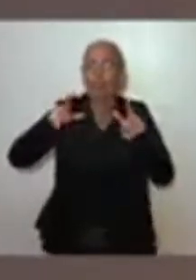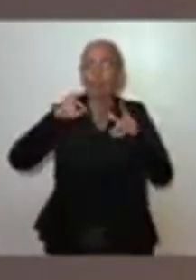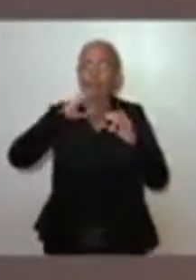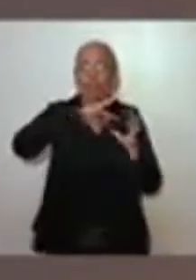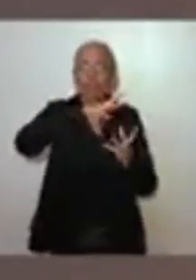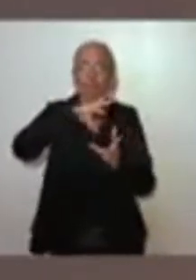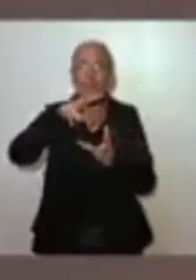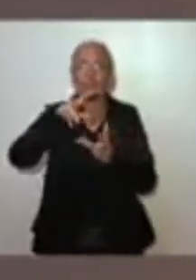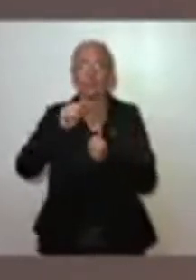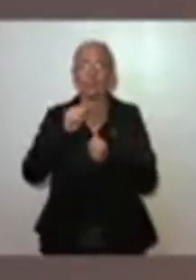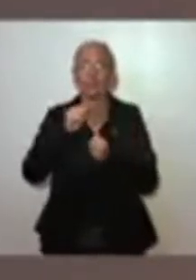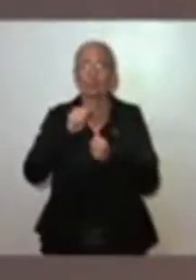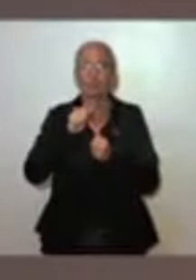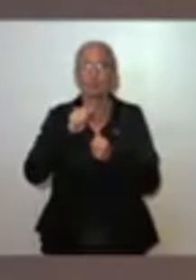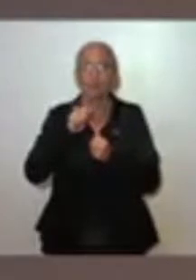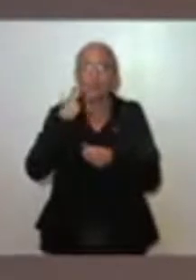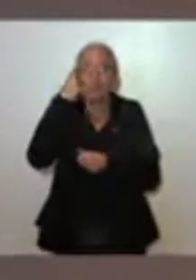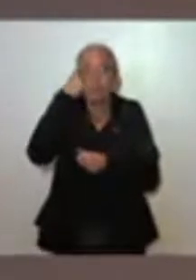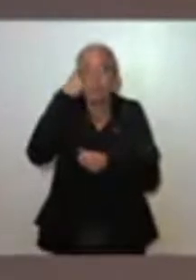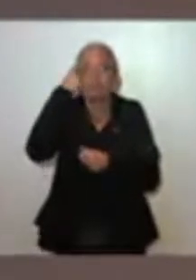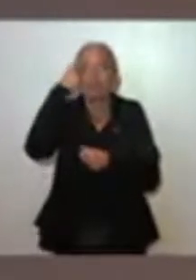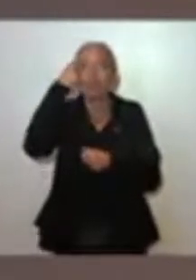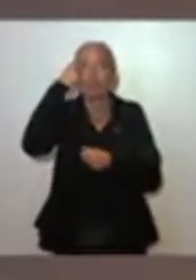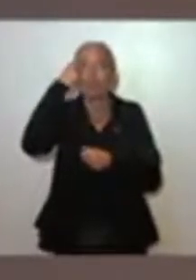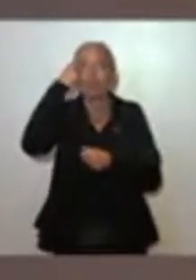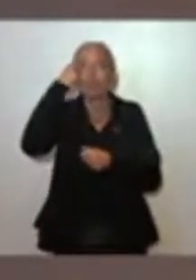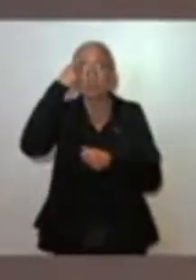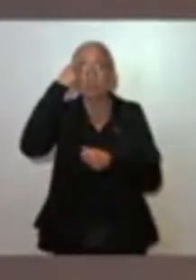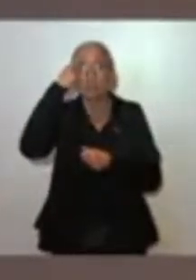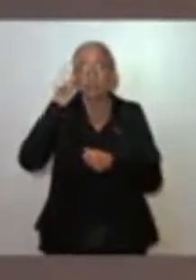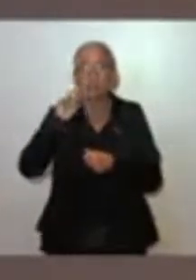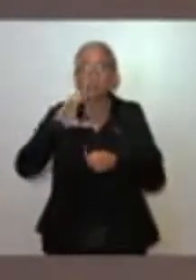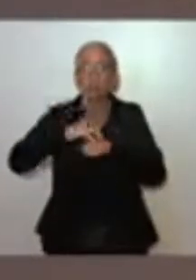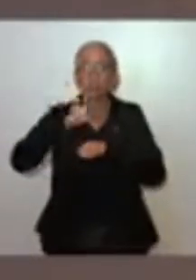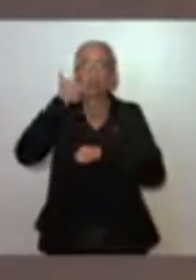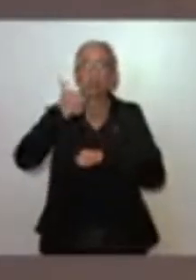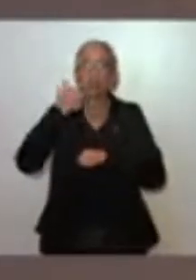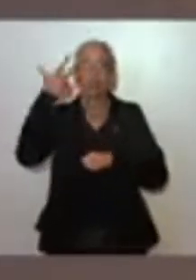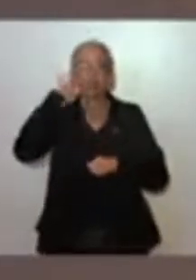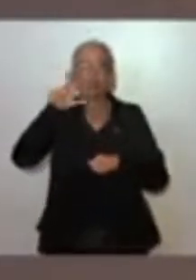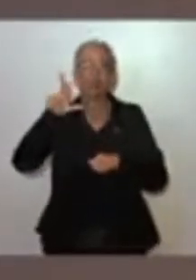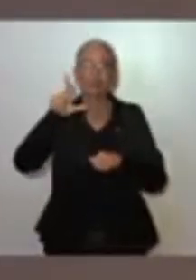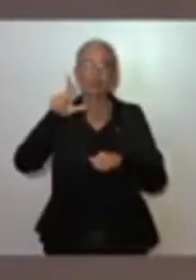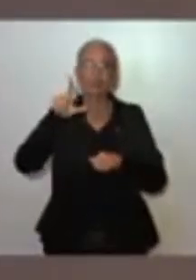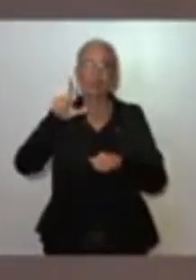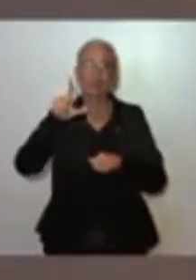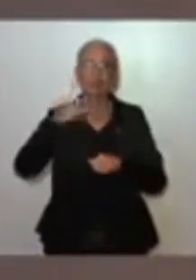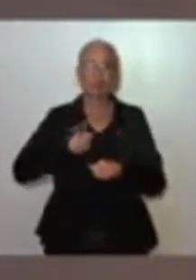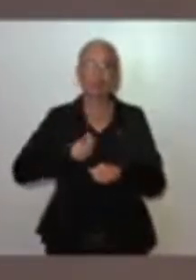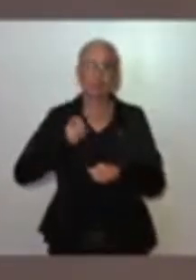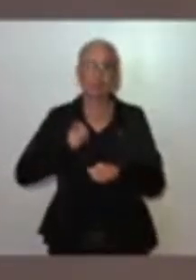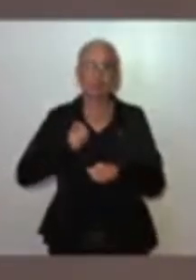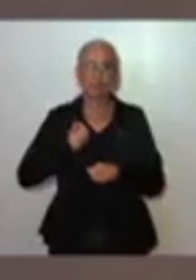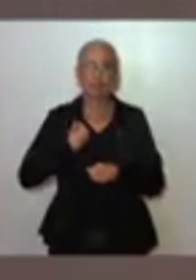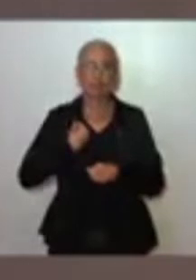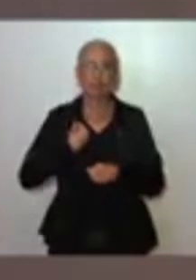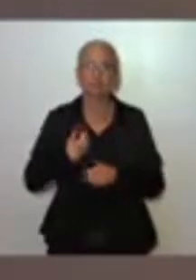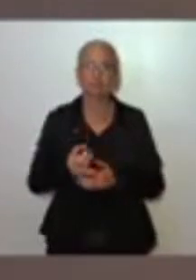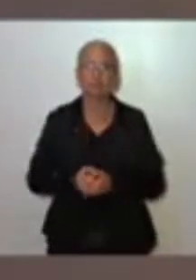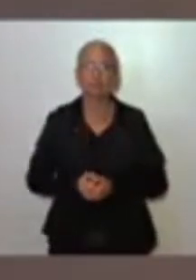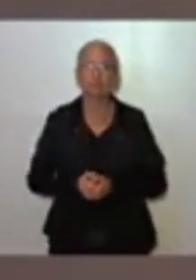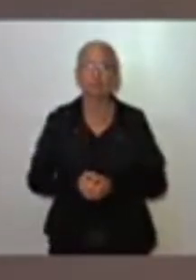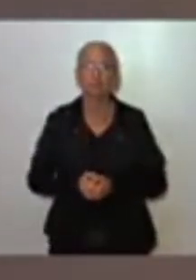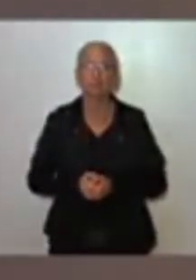e Invista nisso em ser o melhor que consegue ter ser bom